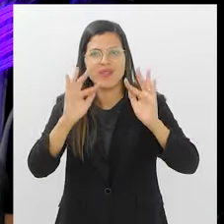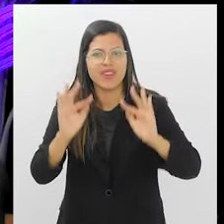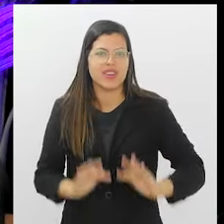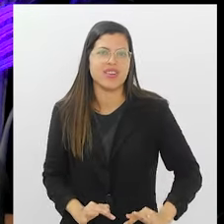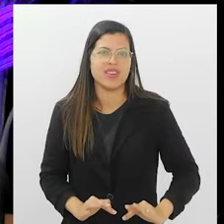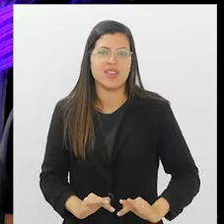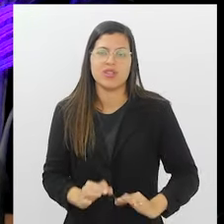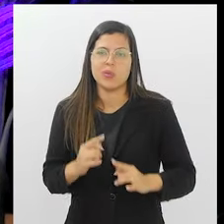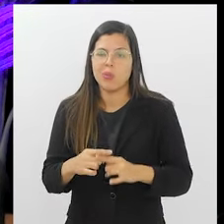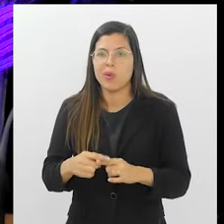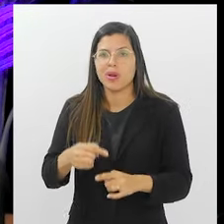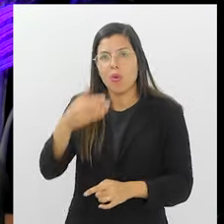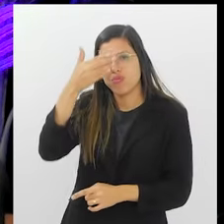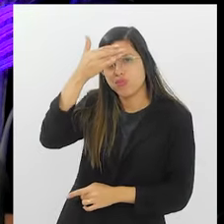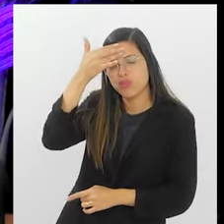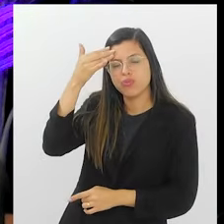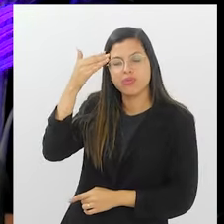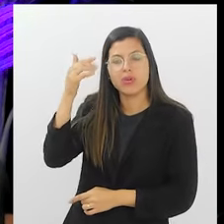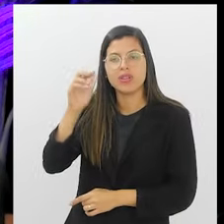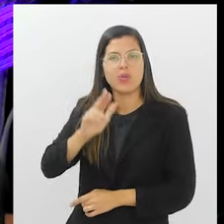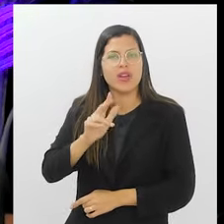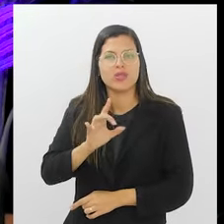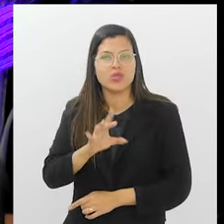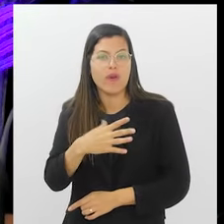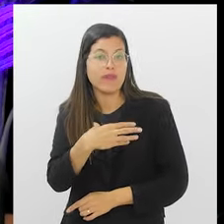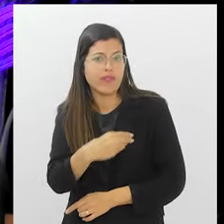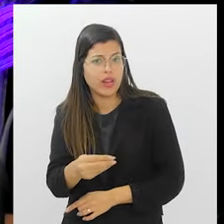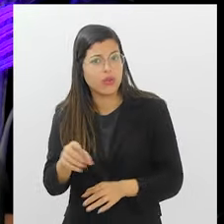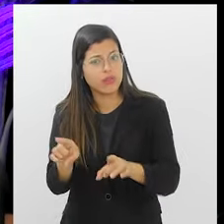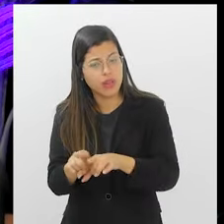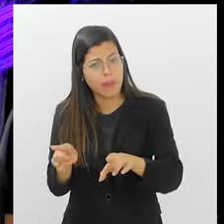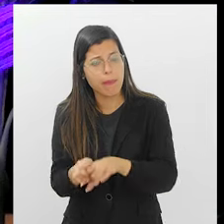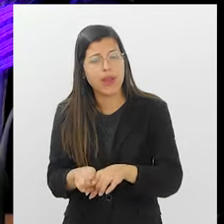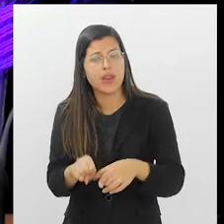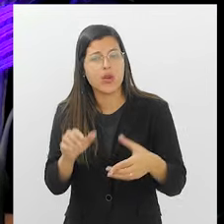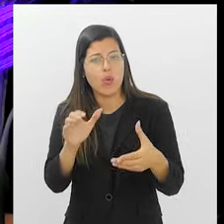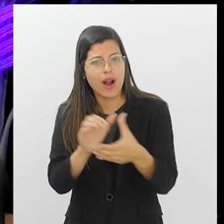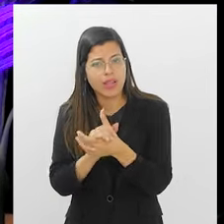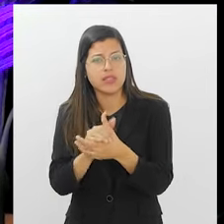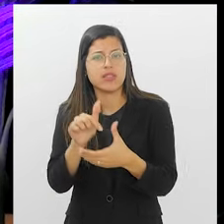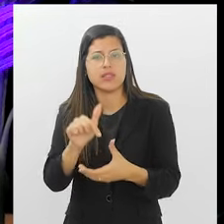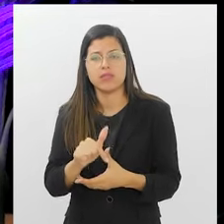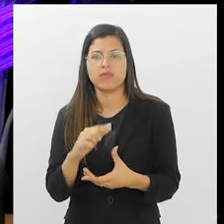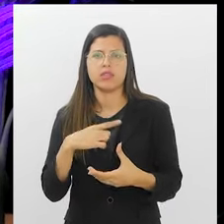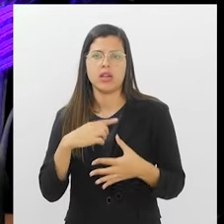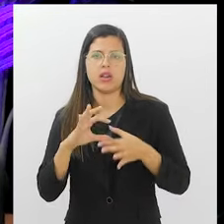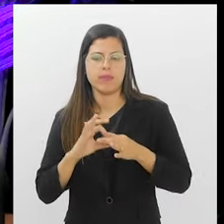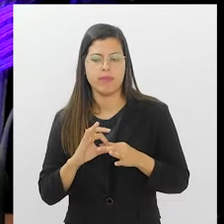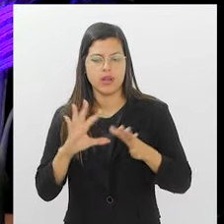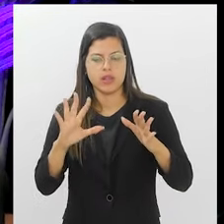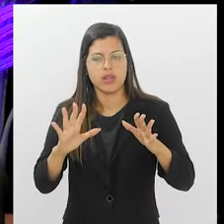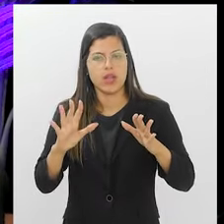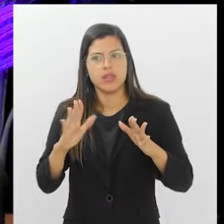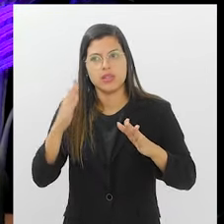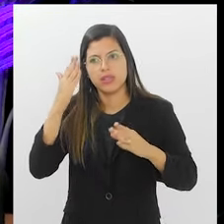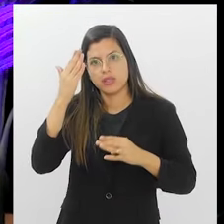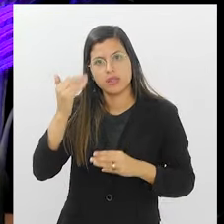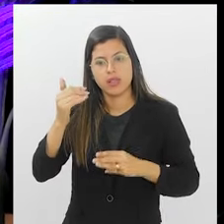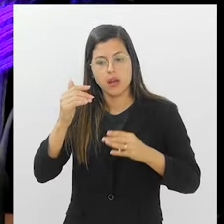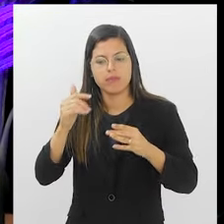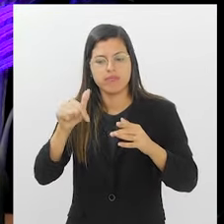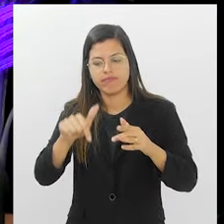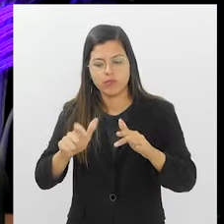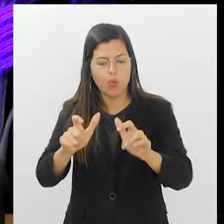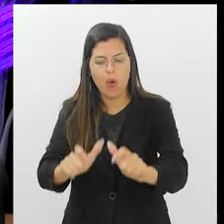lazer, não é só o lazer dos filhos, é o lazer também do casal, né? De ter a liberdade, né? De saber que está no ambiente, que as